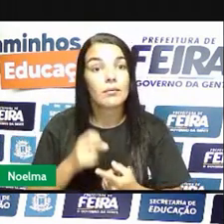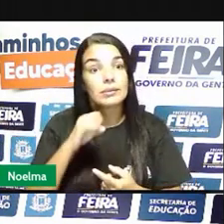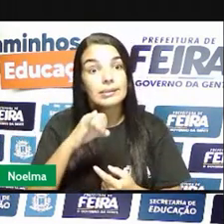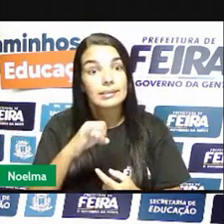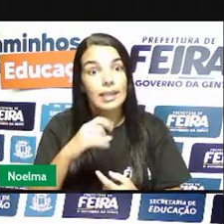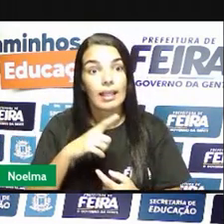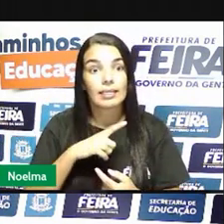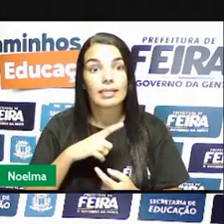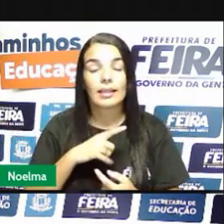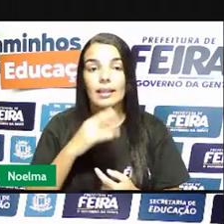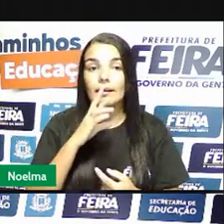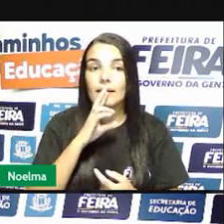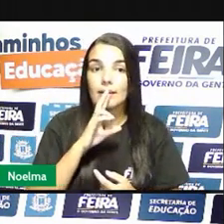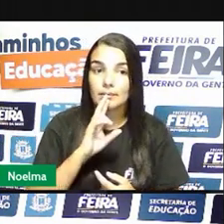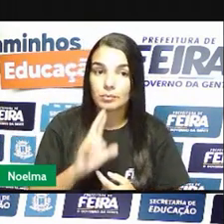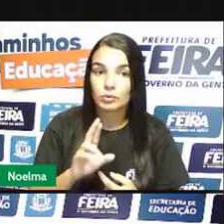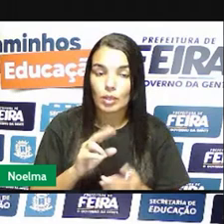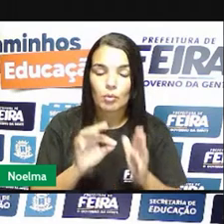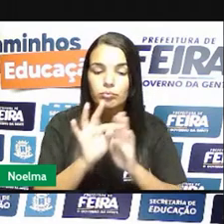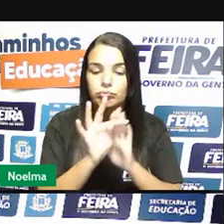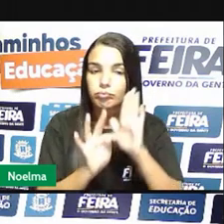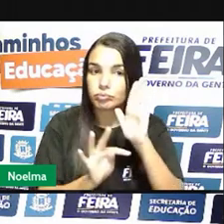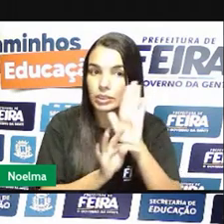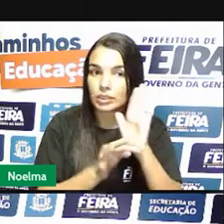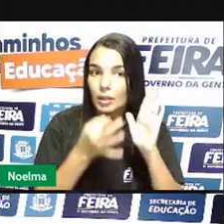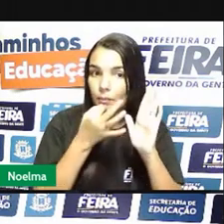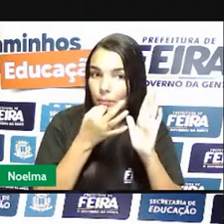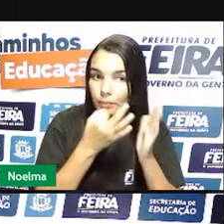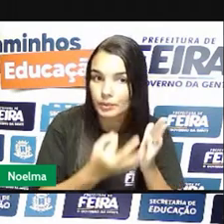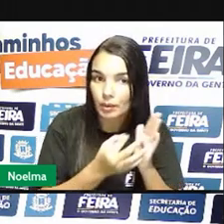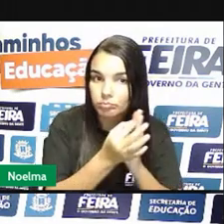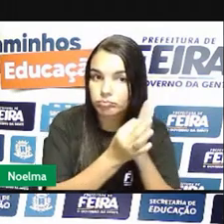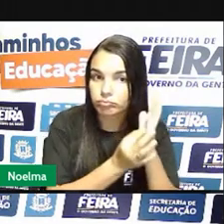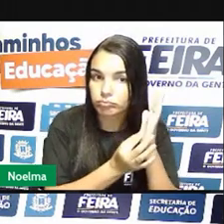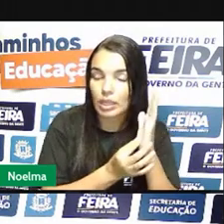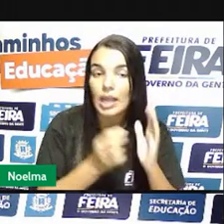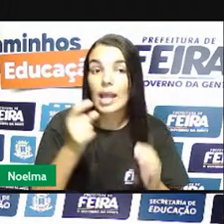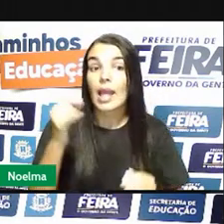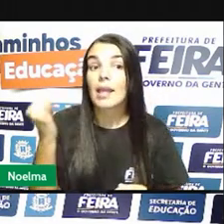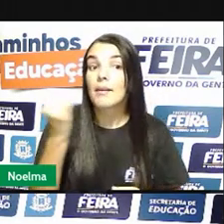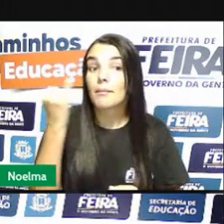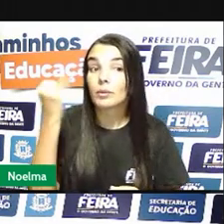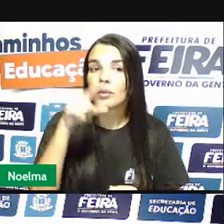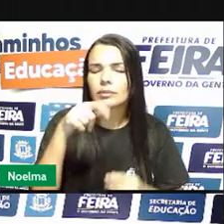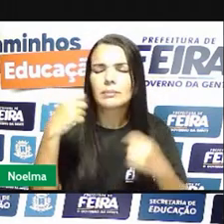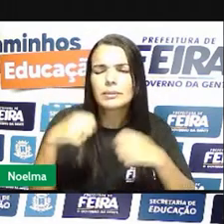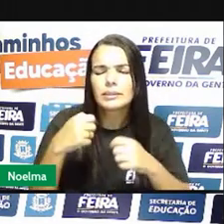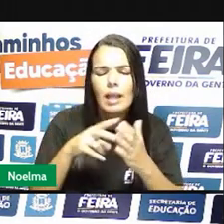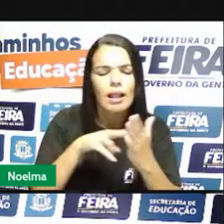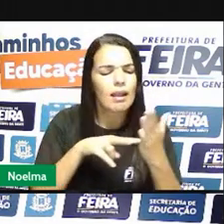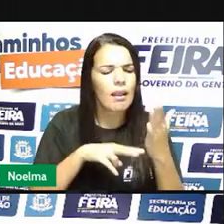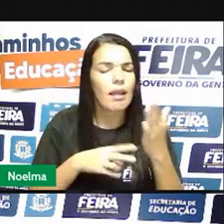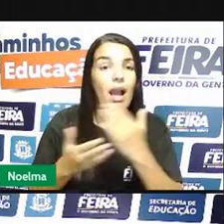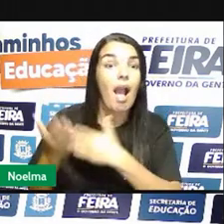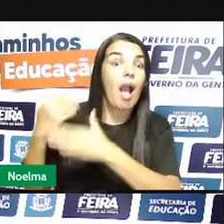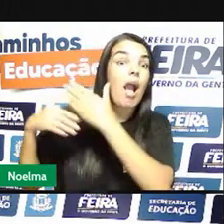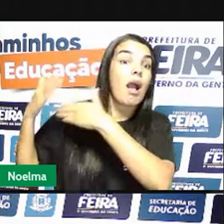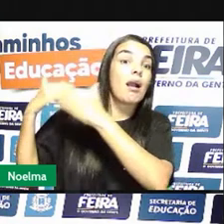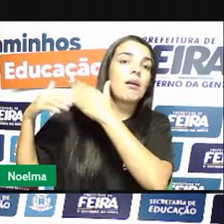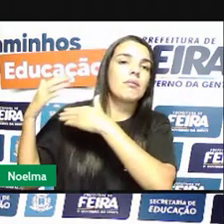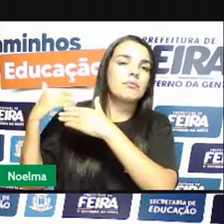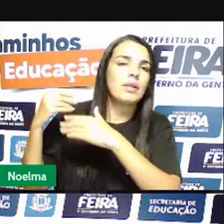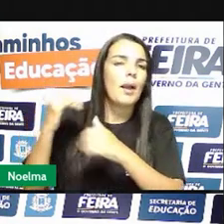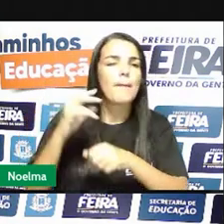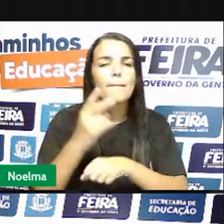vai produzir um texto, uma dissertação, é interessante que vocês leiam muito sobre o tema. Procurem